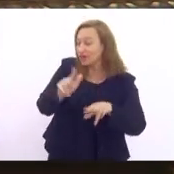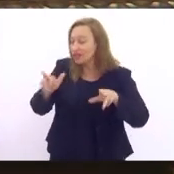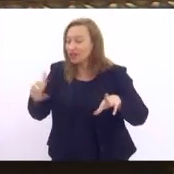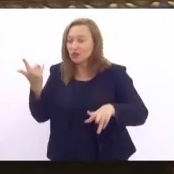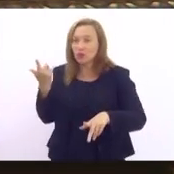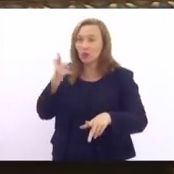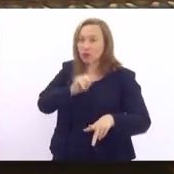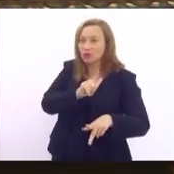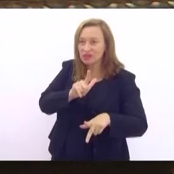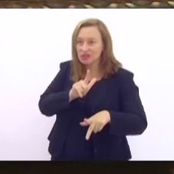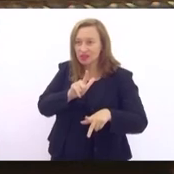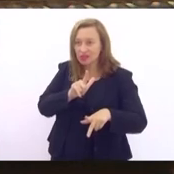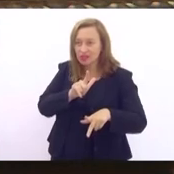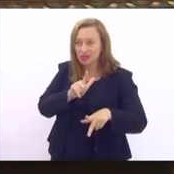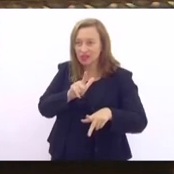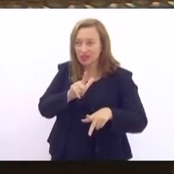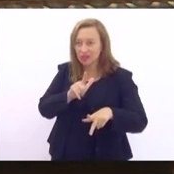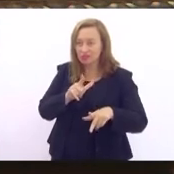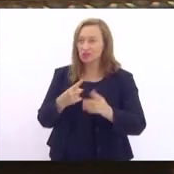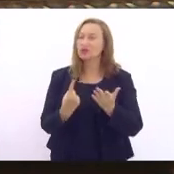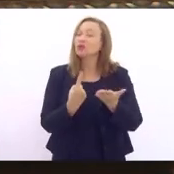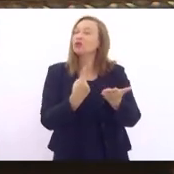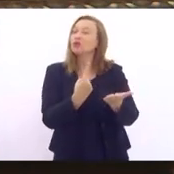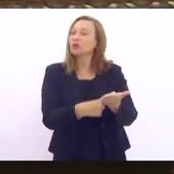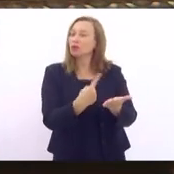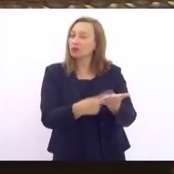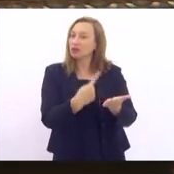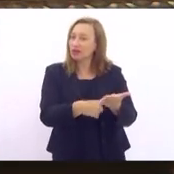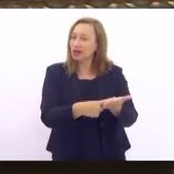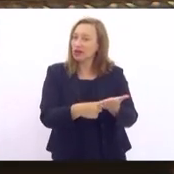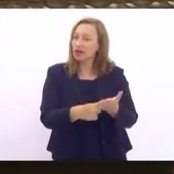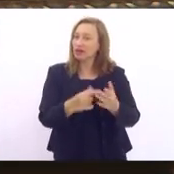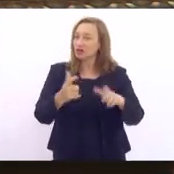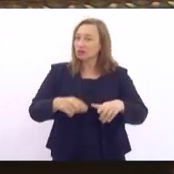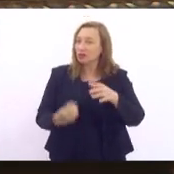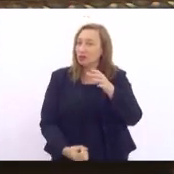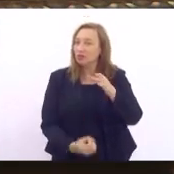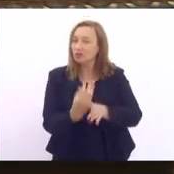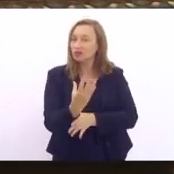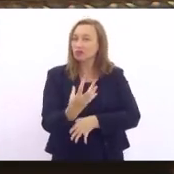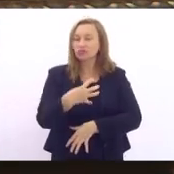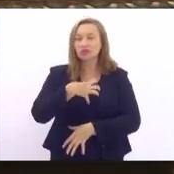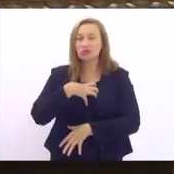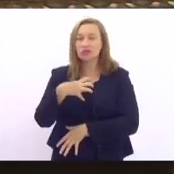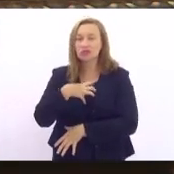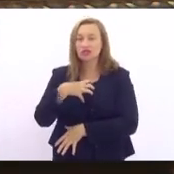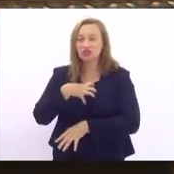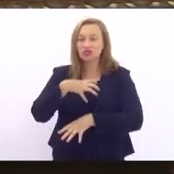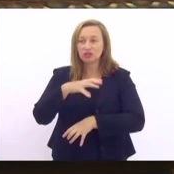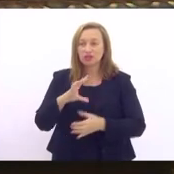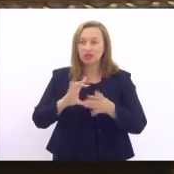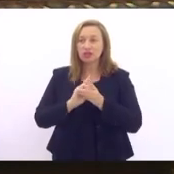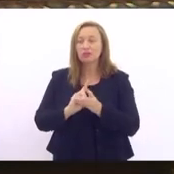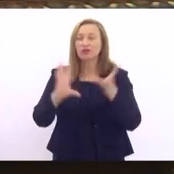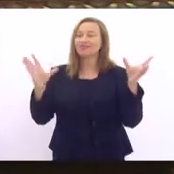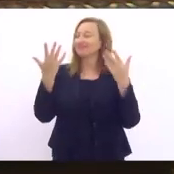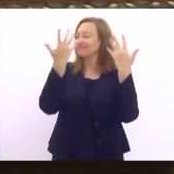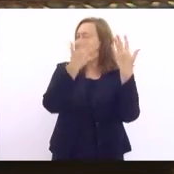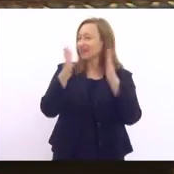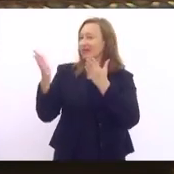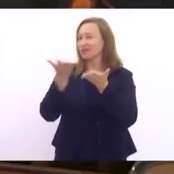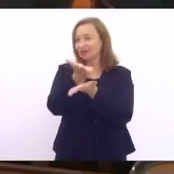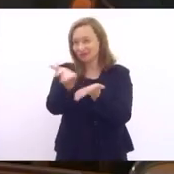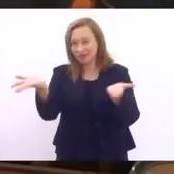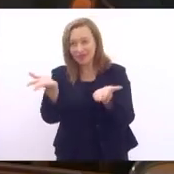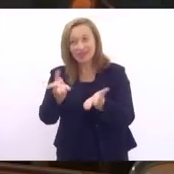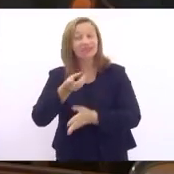como espaço de produção e promoção do sentido mais alto de democracia. Parabéns a todas e todos os parlamentares. Parabéns, querido